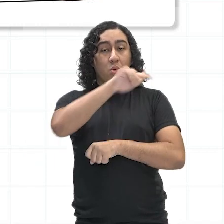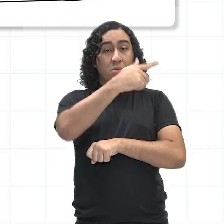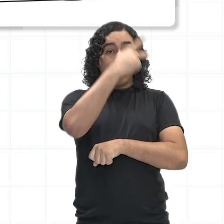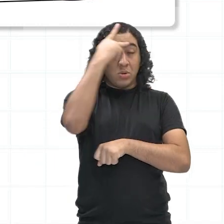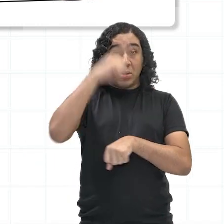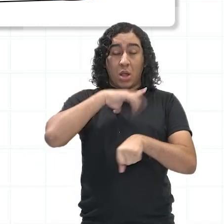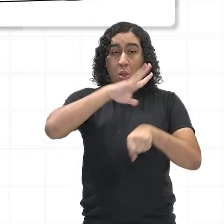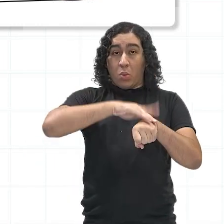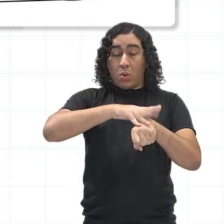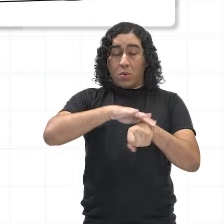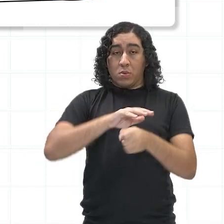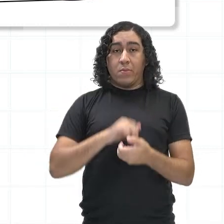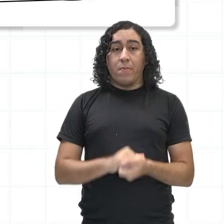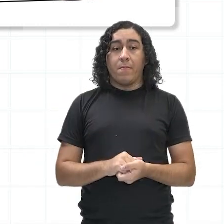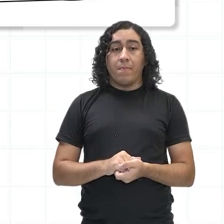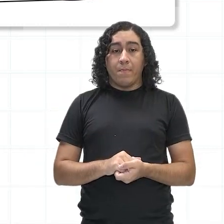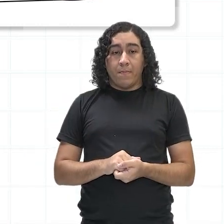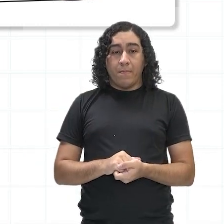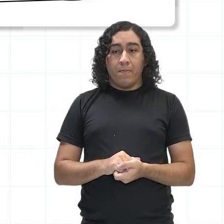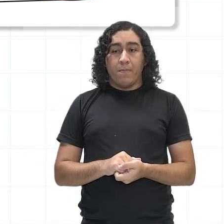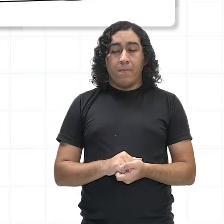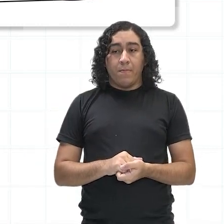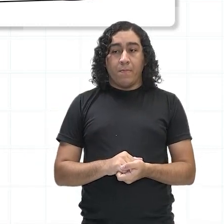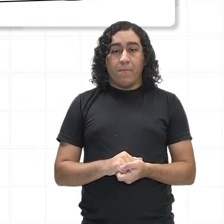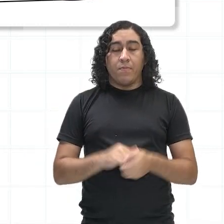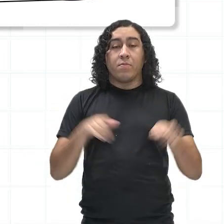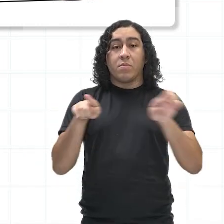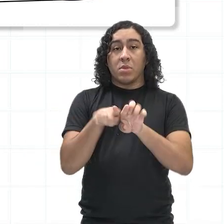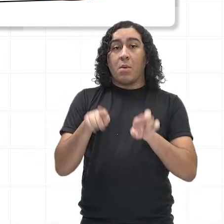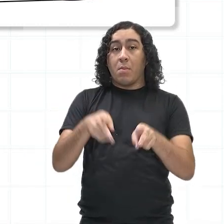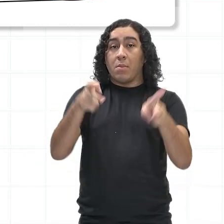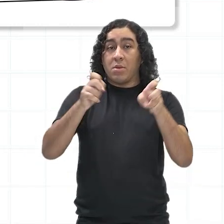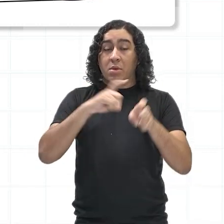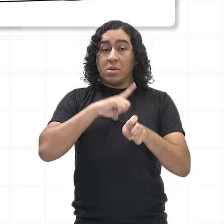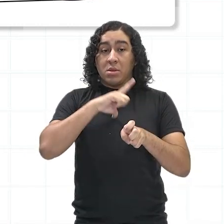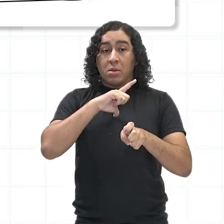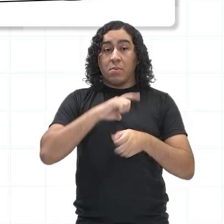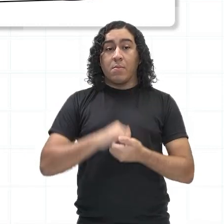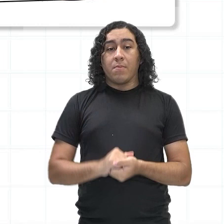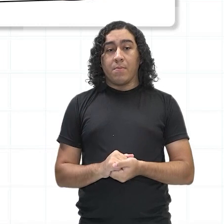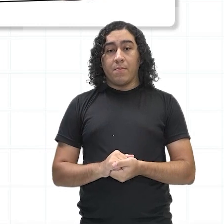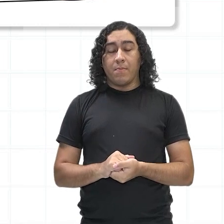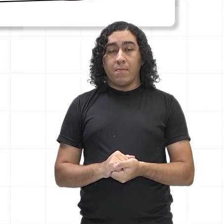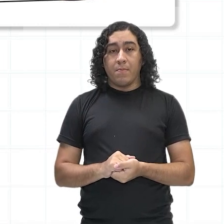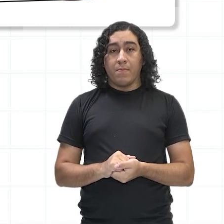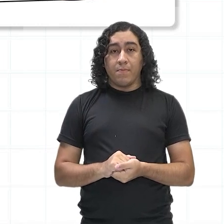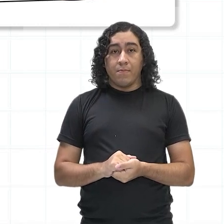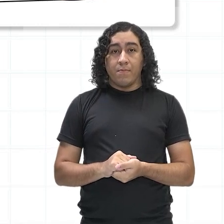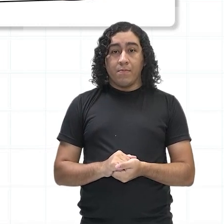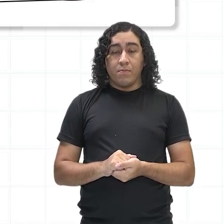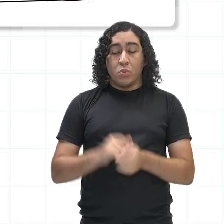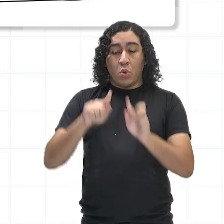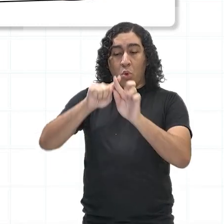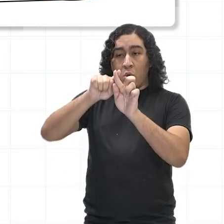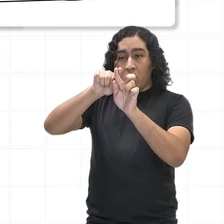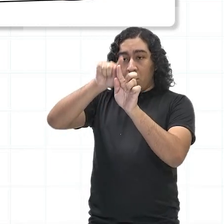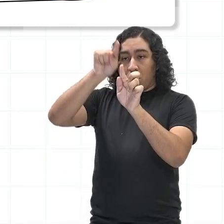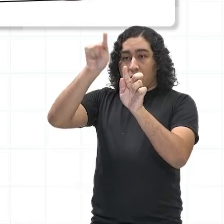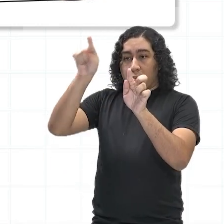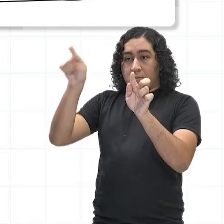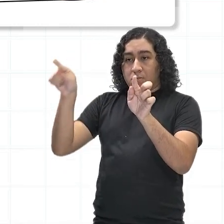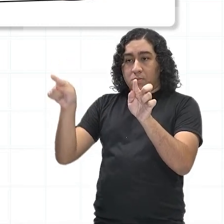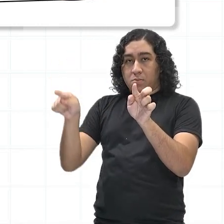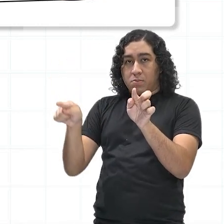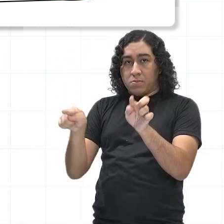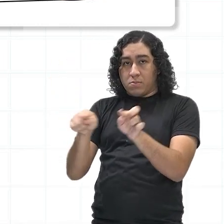E aí você observa na imagem, nós temos aí no nosso esquema, no detalhe, no círculo, você observa a bactéria, né,